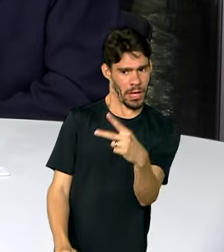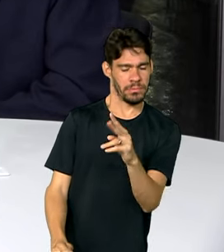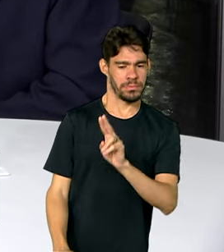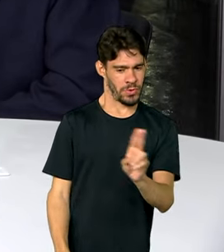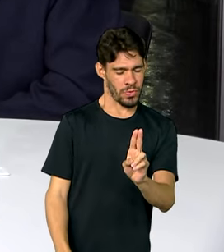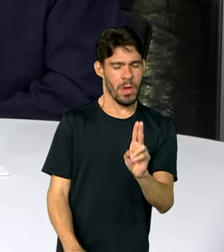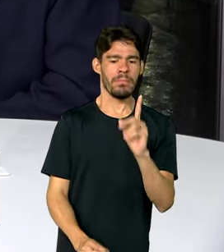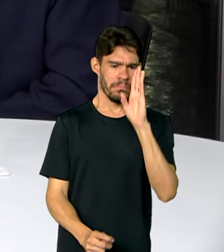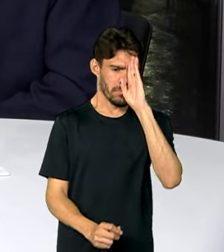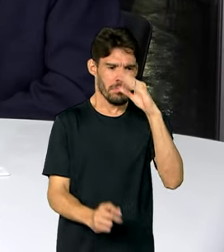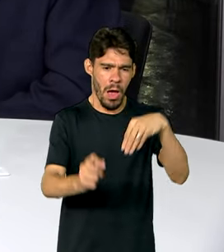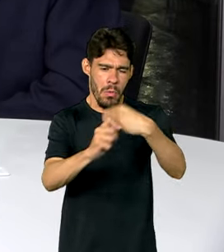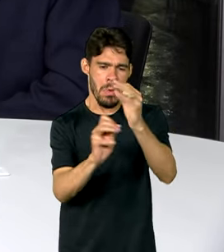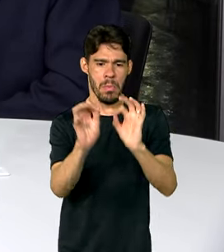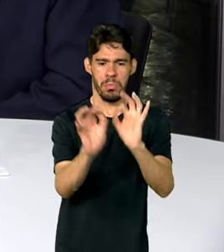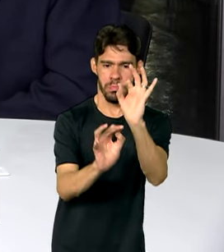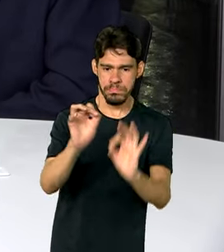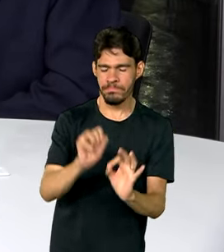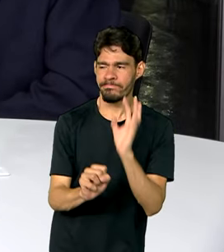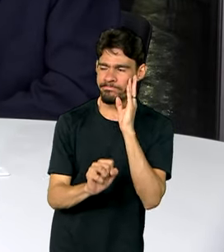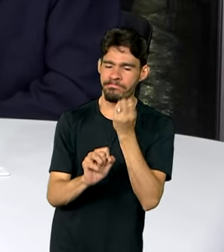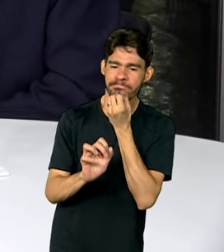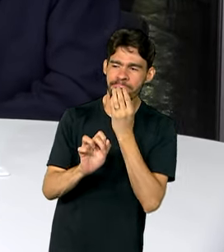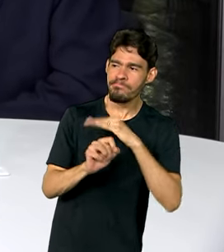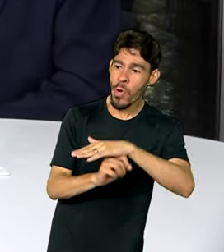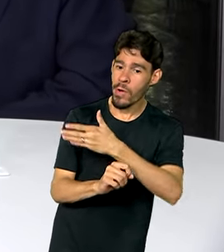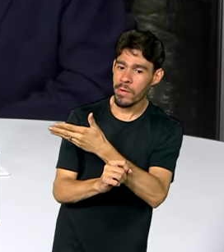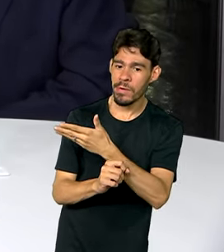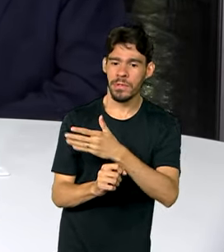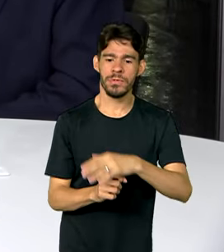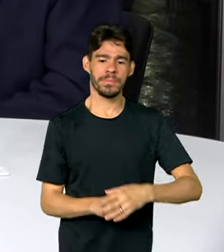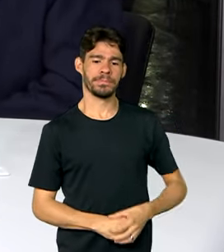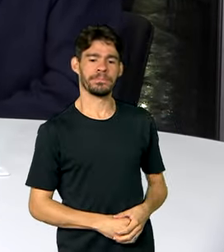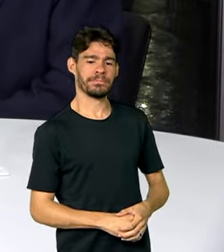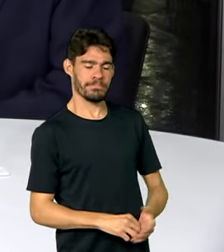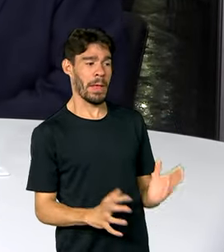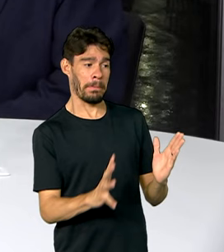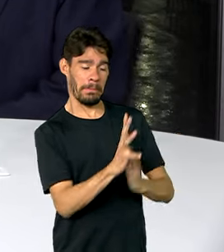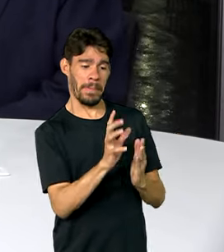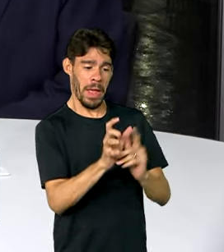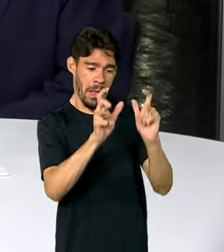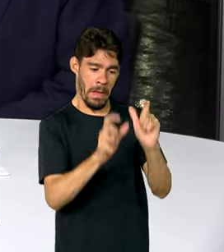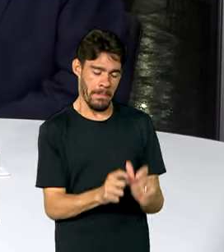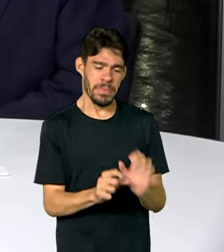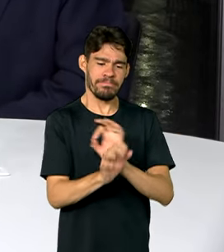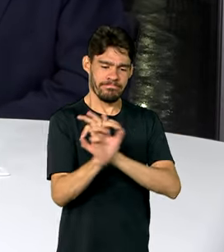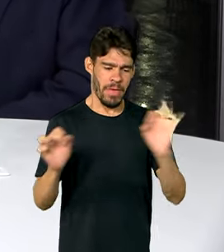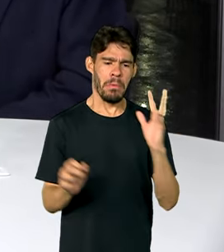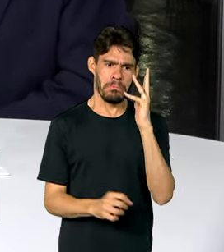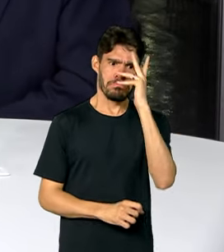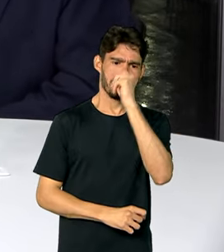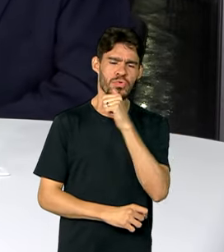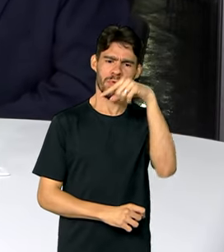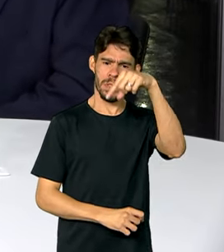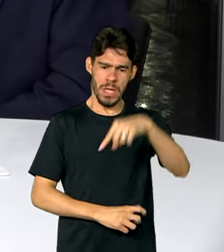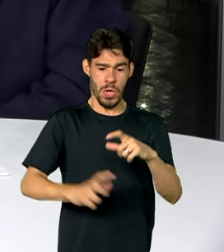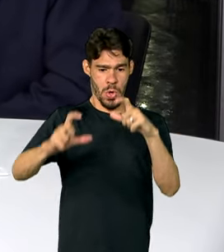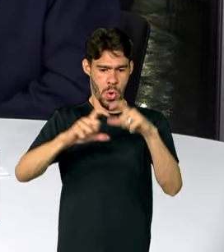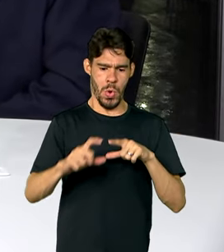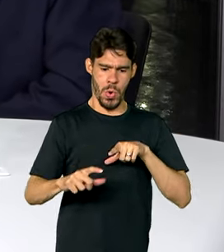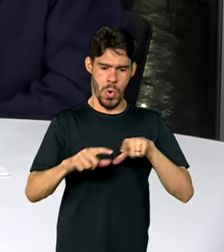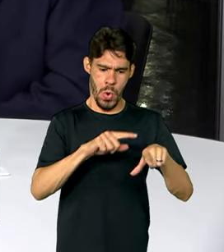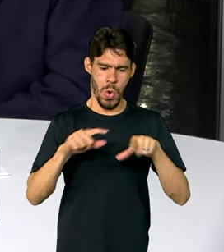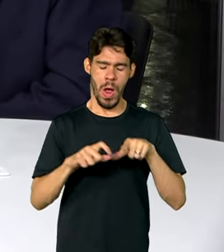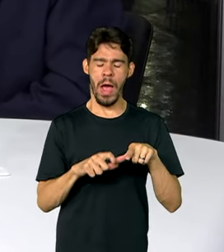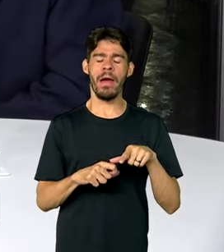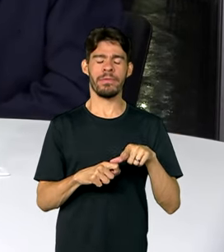principais envolvidos na organização do evento. Boa noite, secretário. Boa noite, Mariana. Parabéns pelo espaço, hein? Está muito bonito aqui todo o trabalho que a EBC